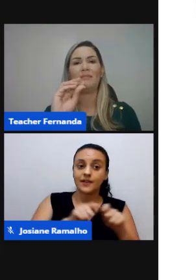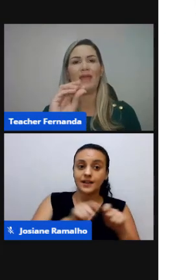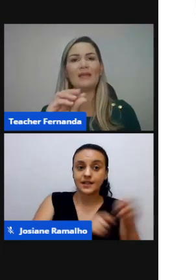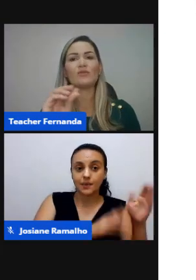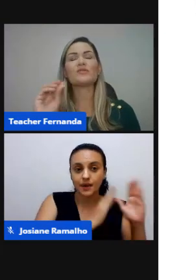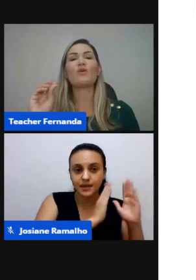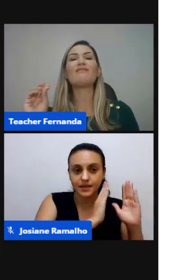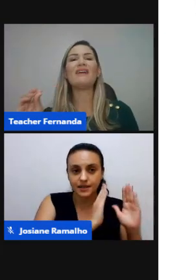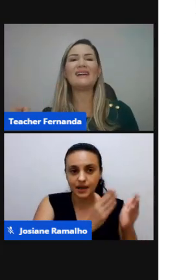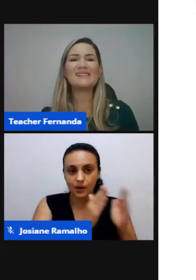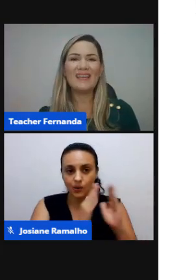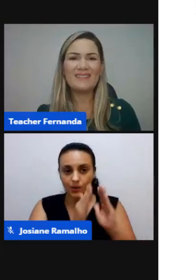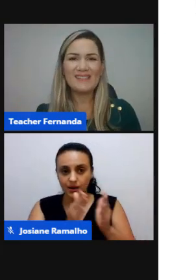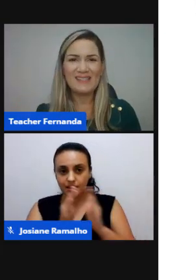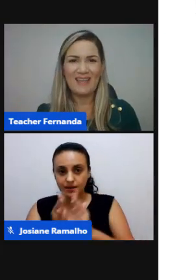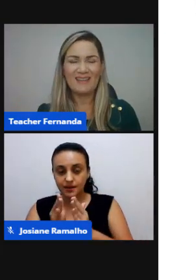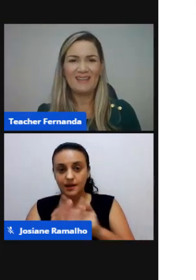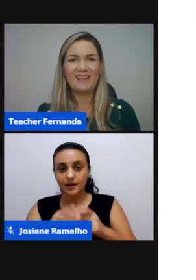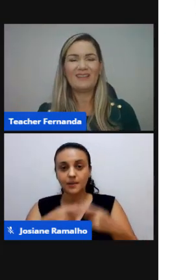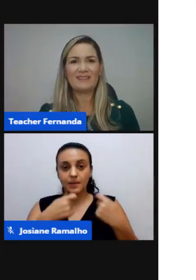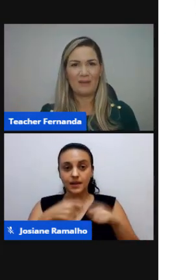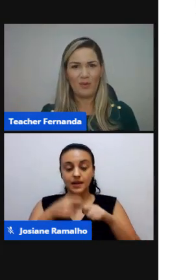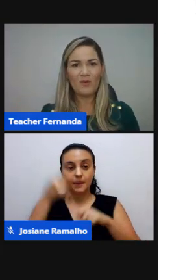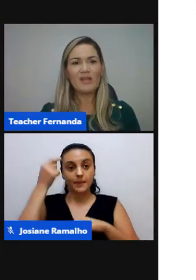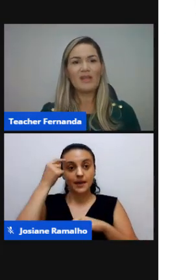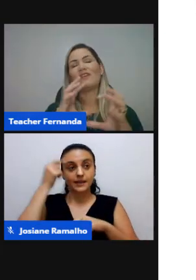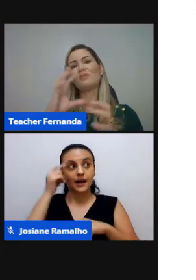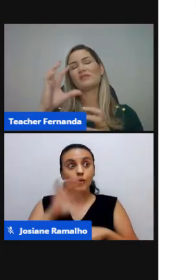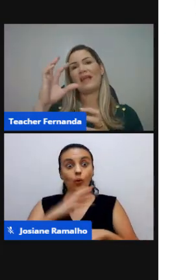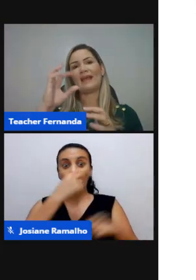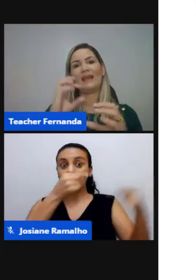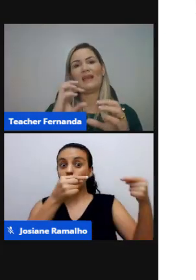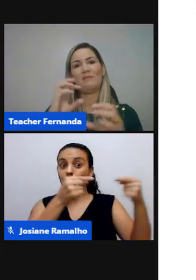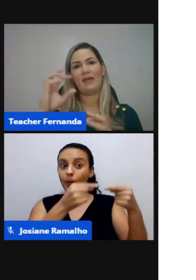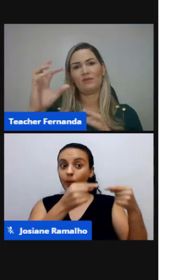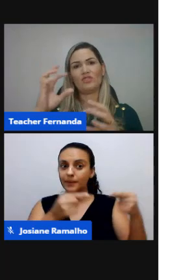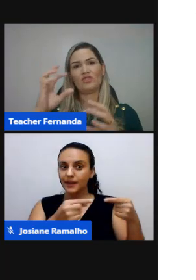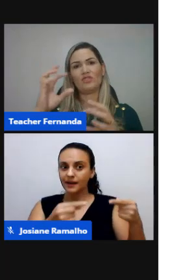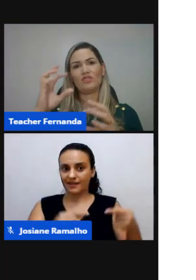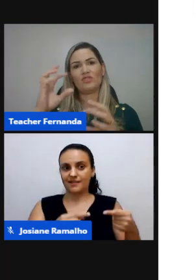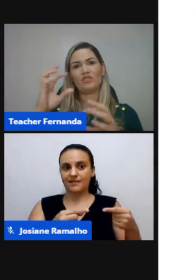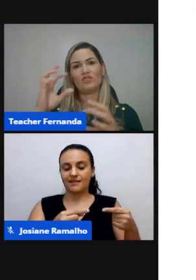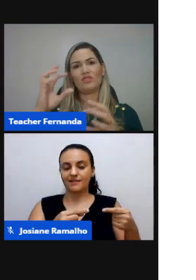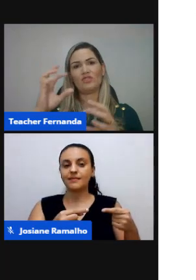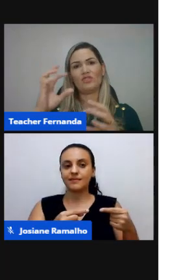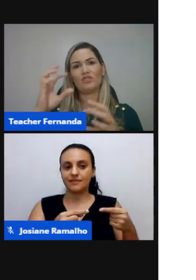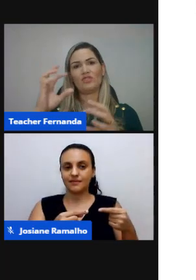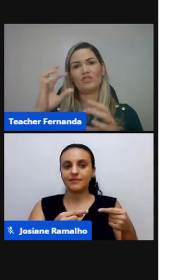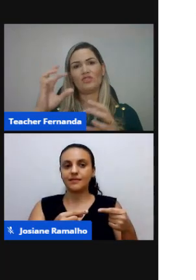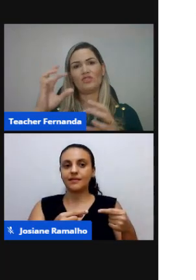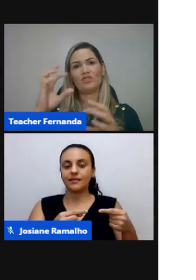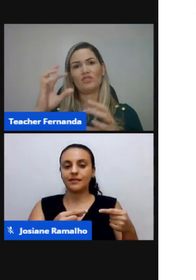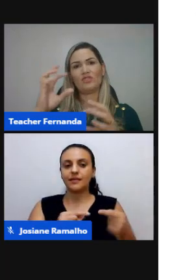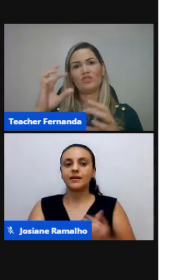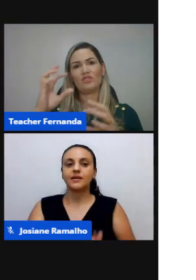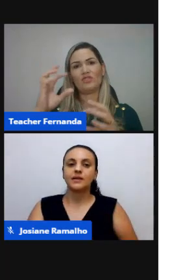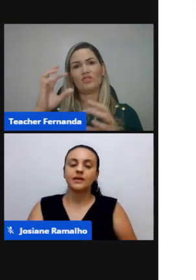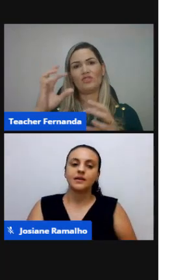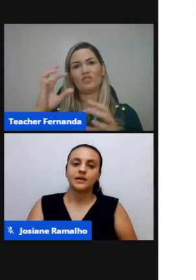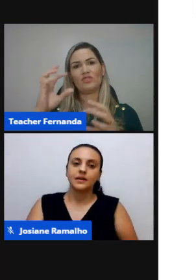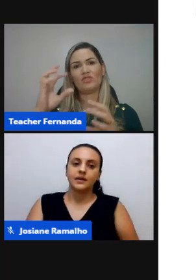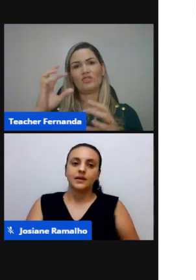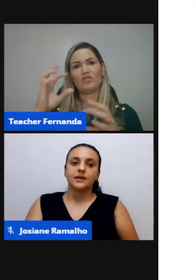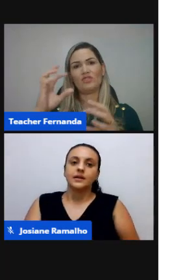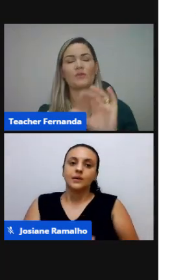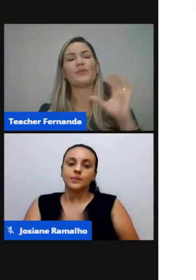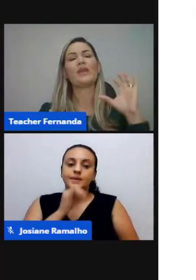elementos conversem entre si, tá bom? Então, você vai buscar elementos de diversos assuntos. Ah, estou falando de